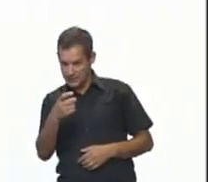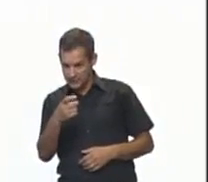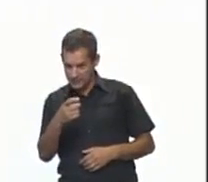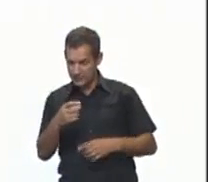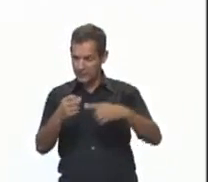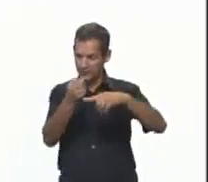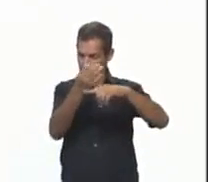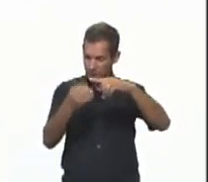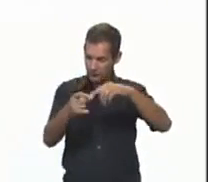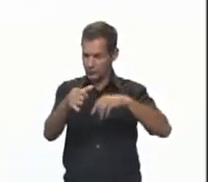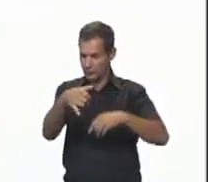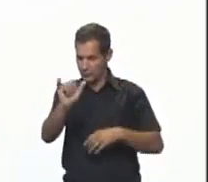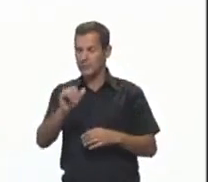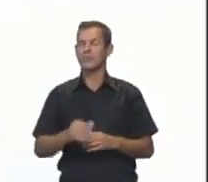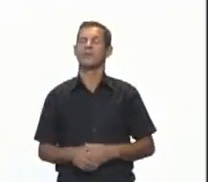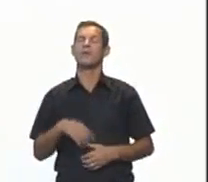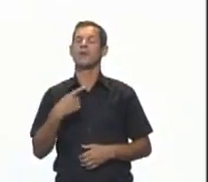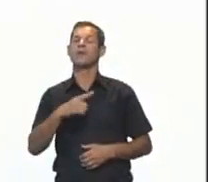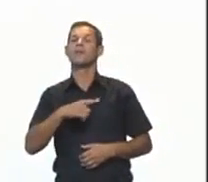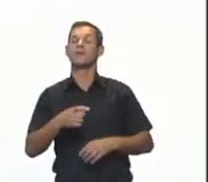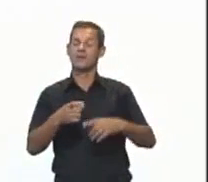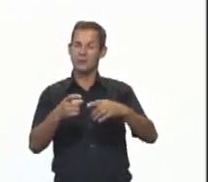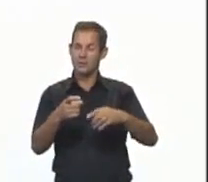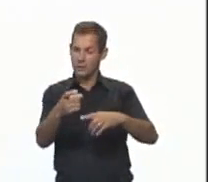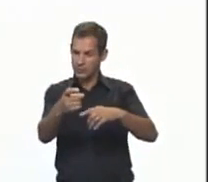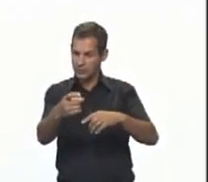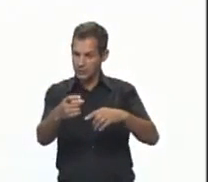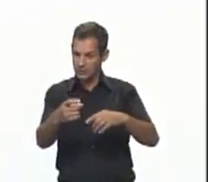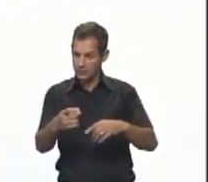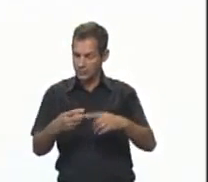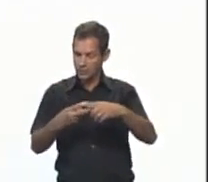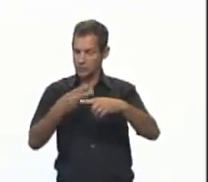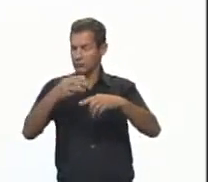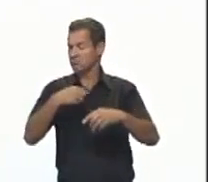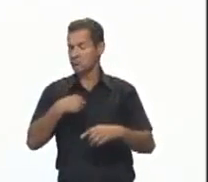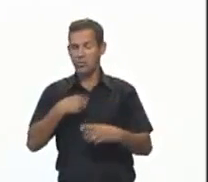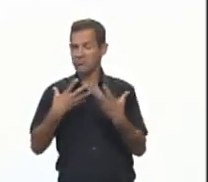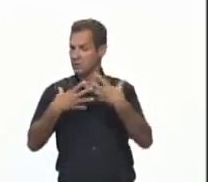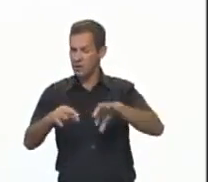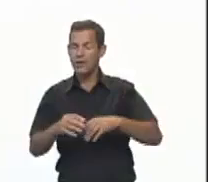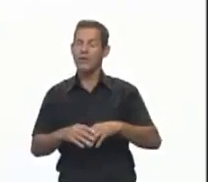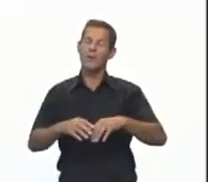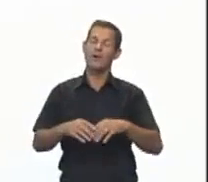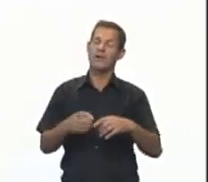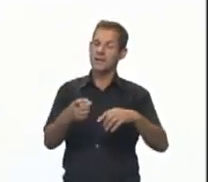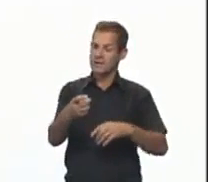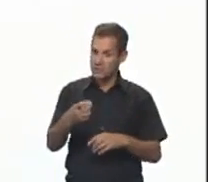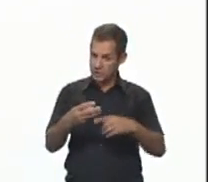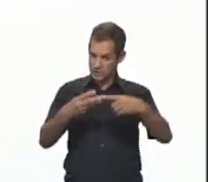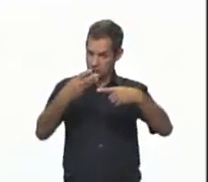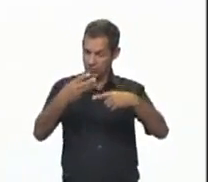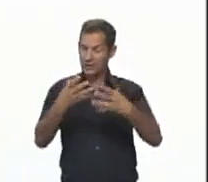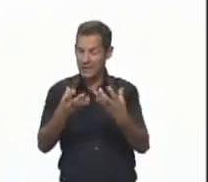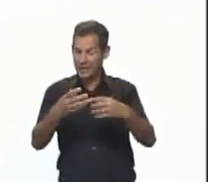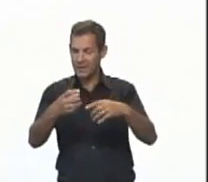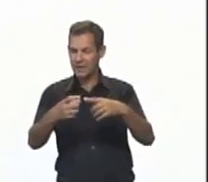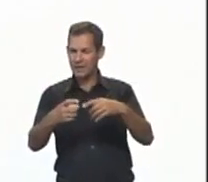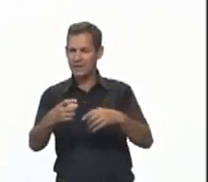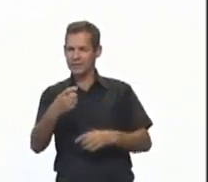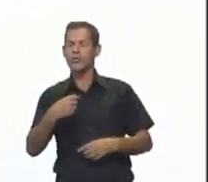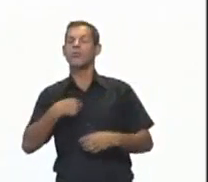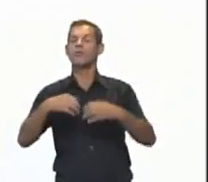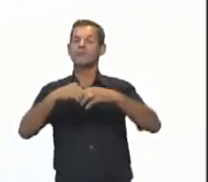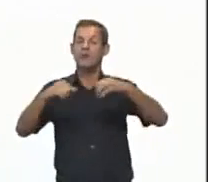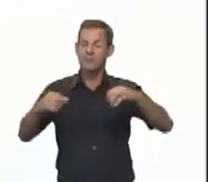em função de y. Aqui nós temos x ao cubo, a gente não quer x ao cubo, a gente quer x. Como que eu faço então para isolar